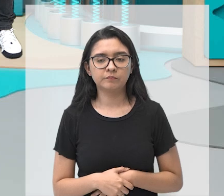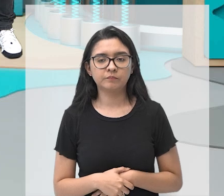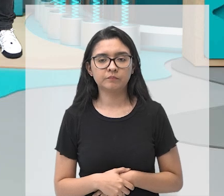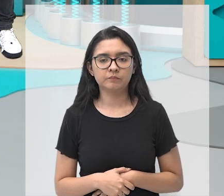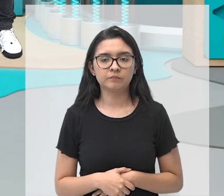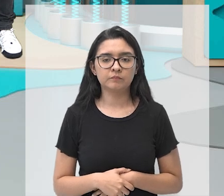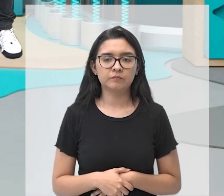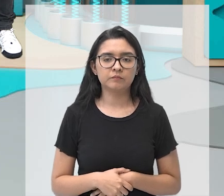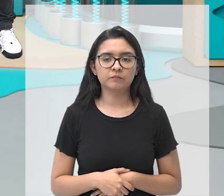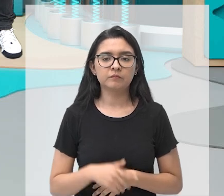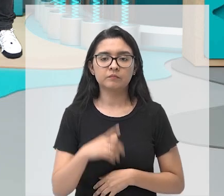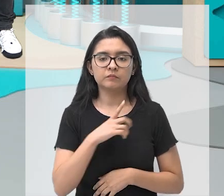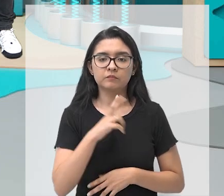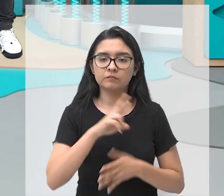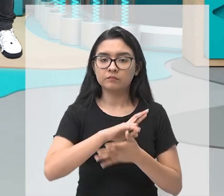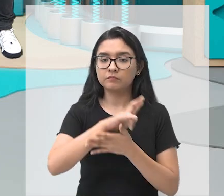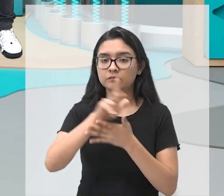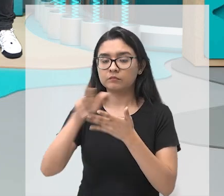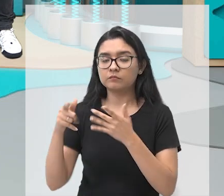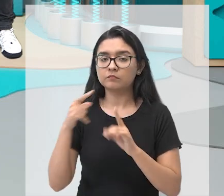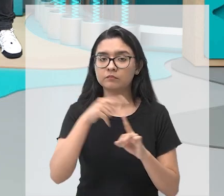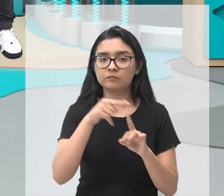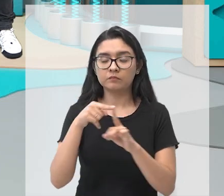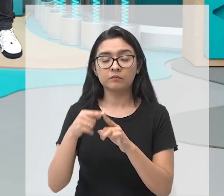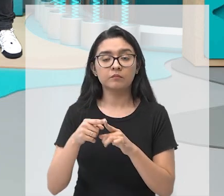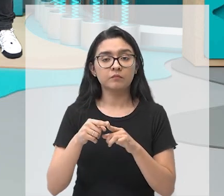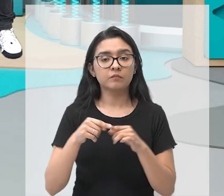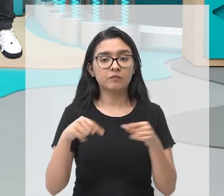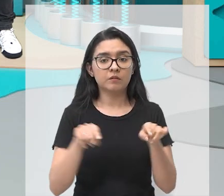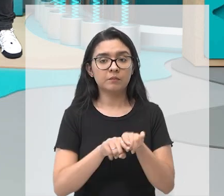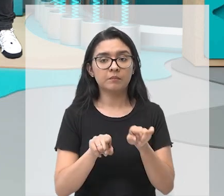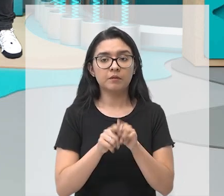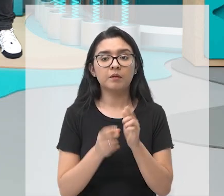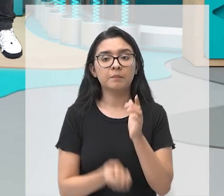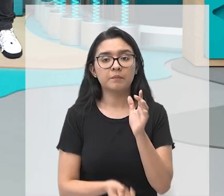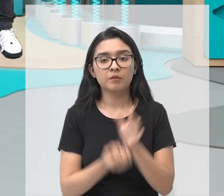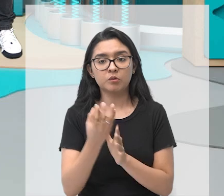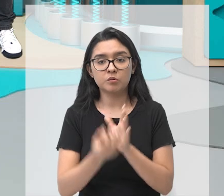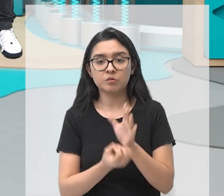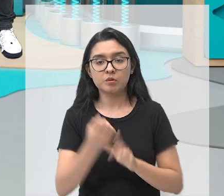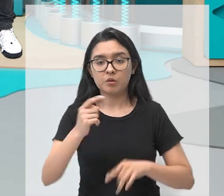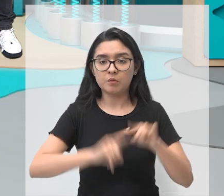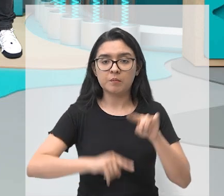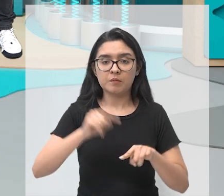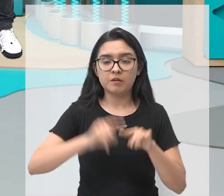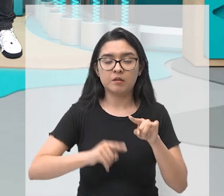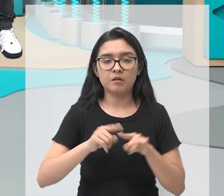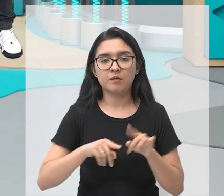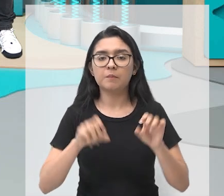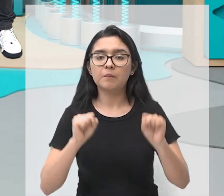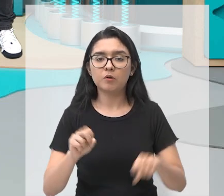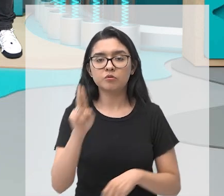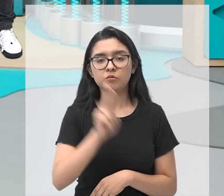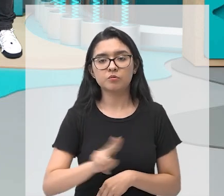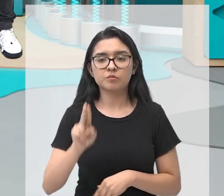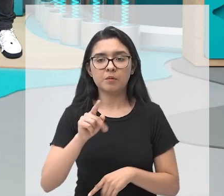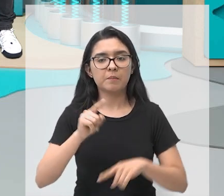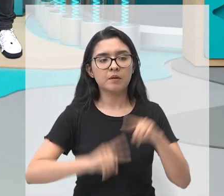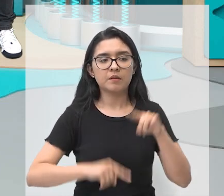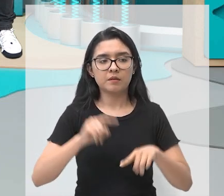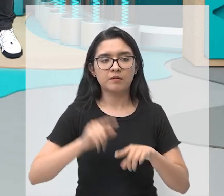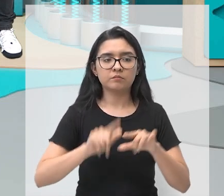de abordagem, inclusive na confecção do material, que pode ser aí realizado com o uso de